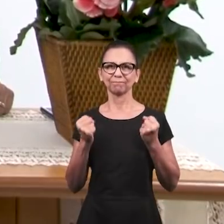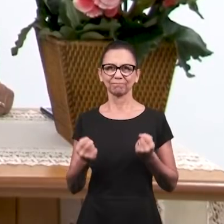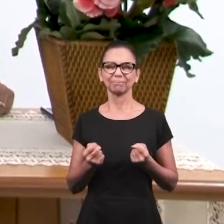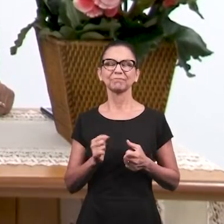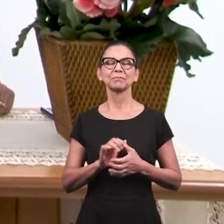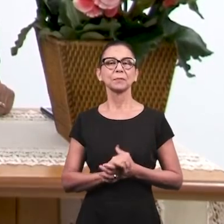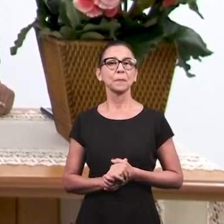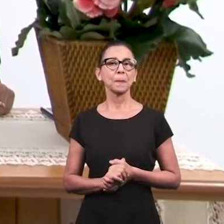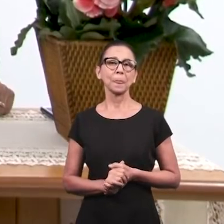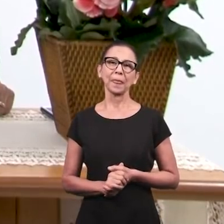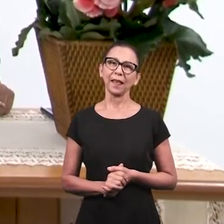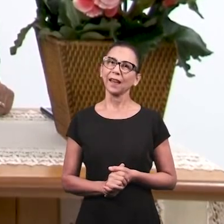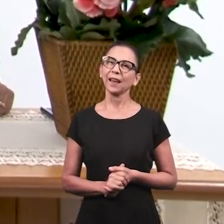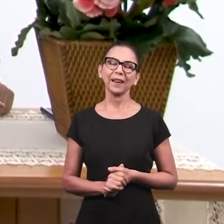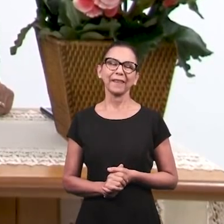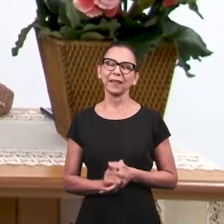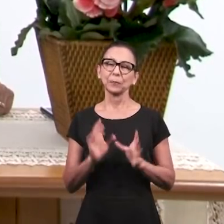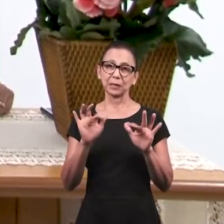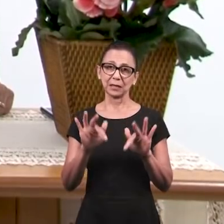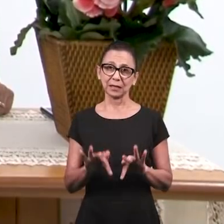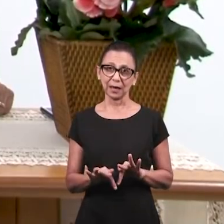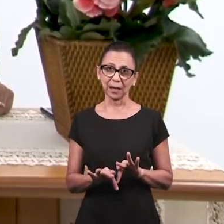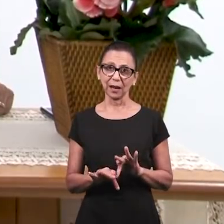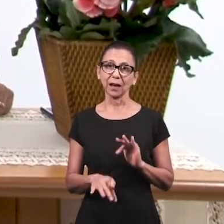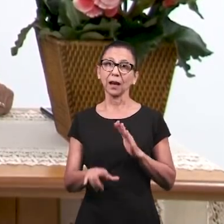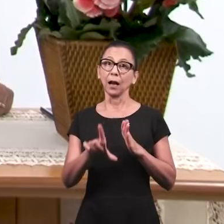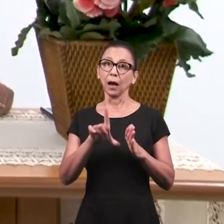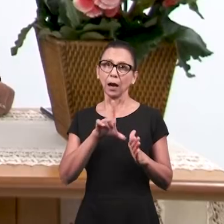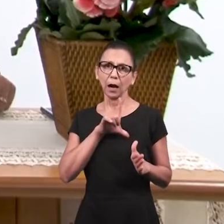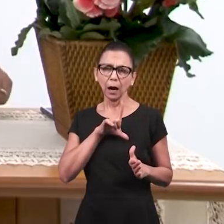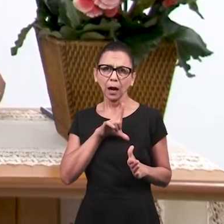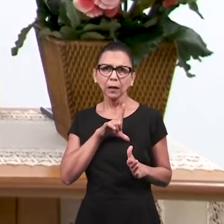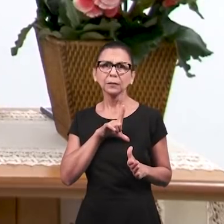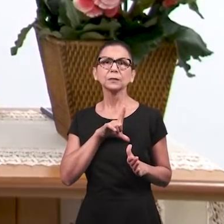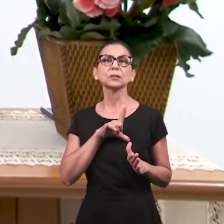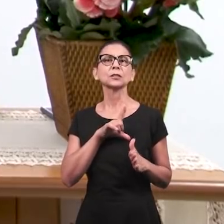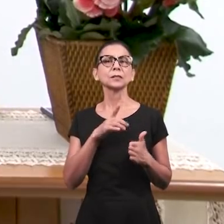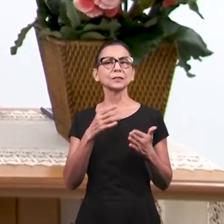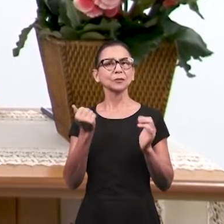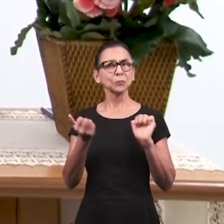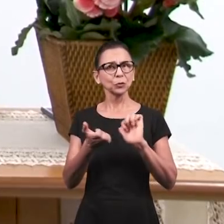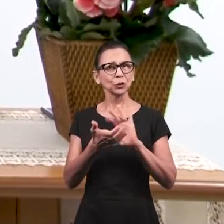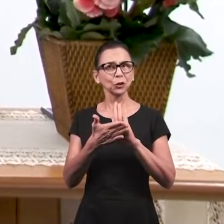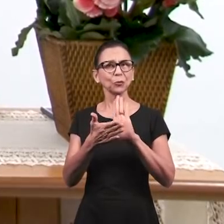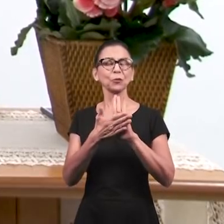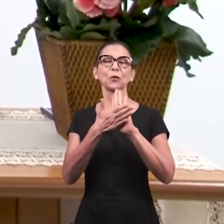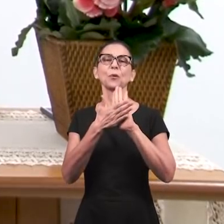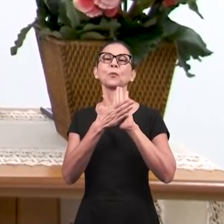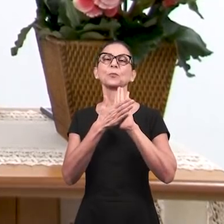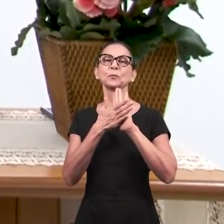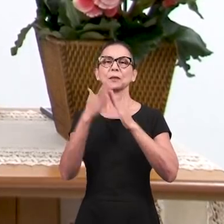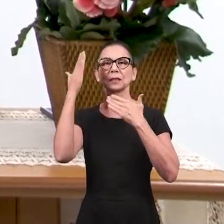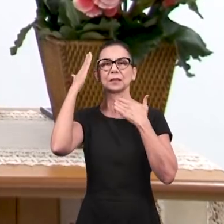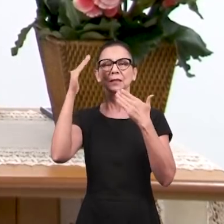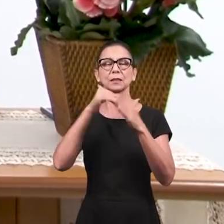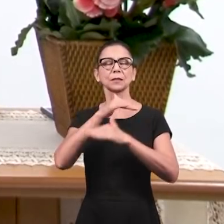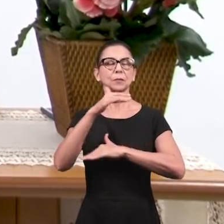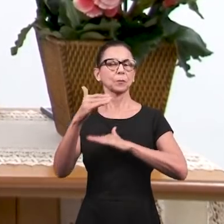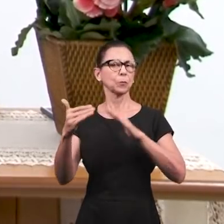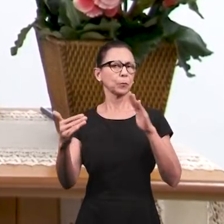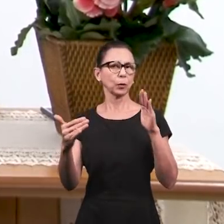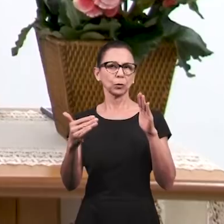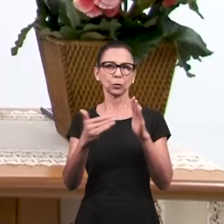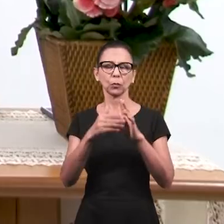sido edificante. Nós não poderíamos encerrar este programa sem antes louvarmos ao Senhor mais uma vez por tudo aquilo que